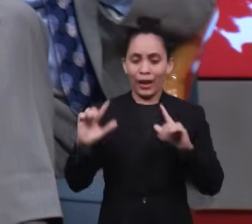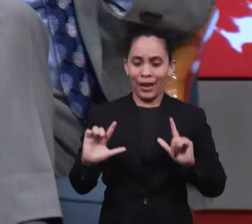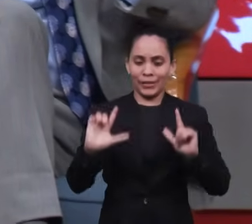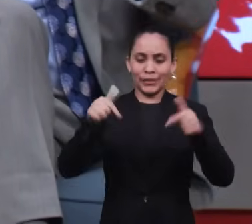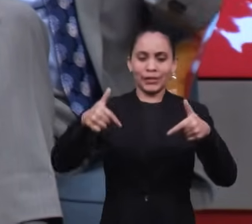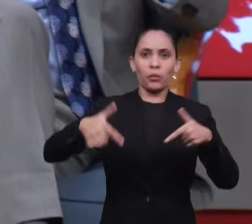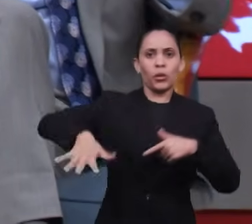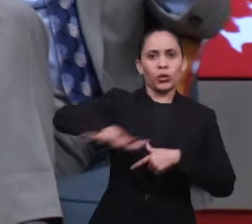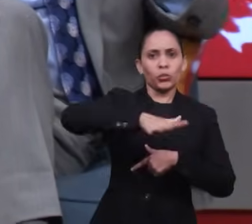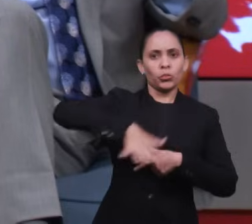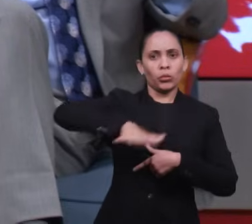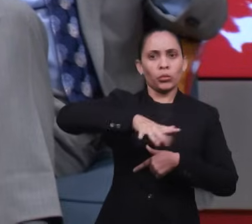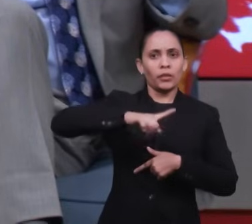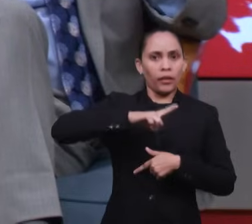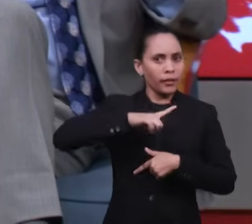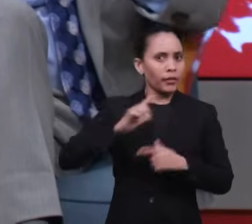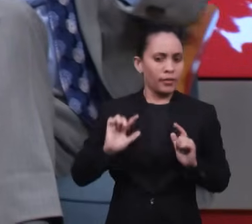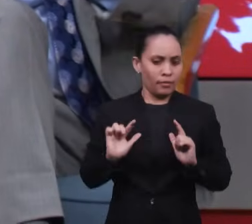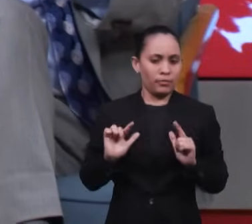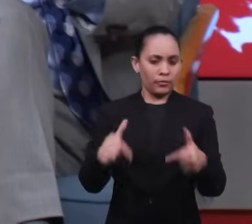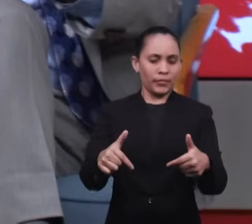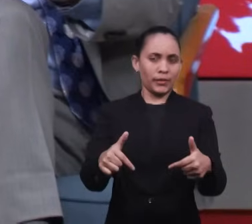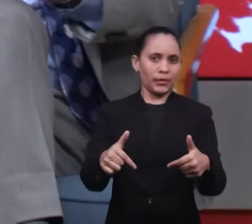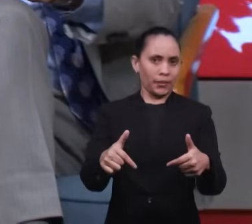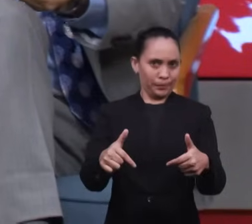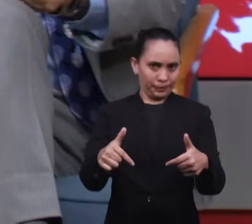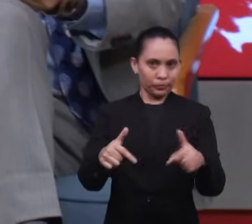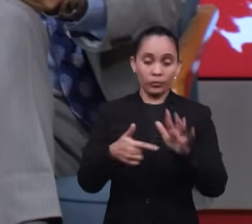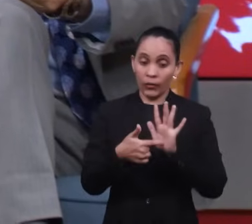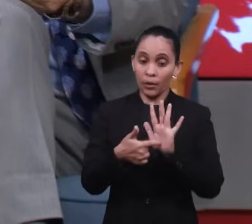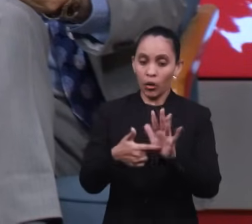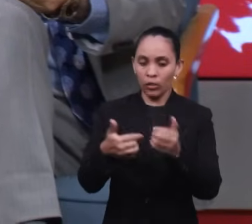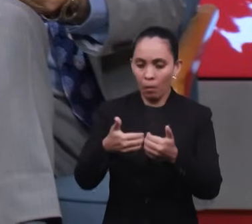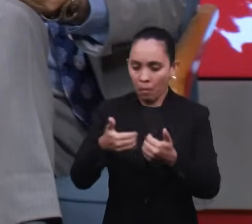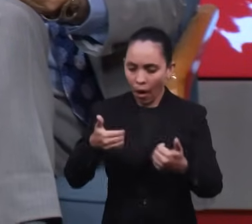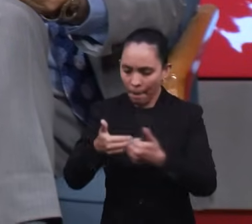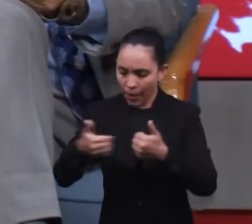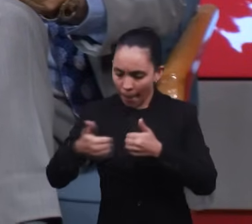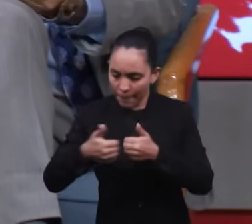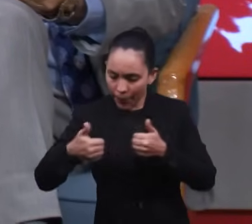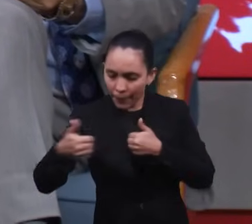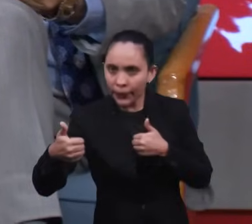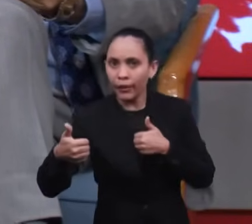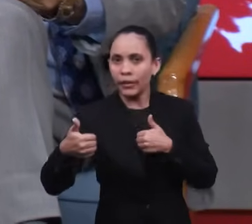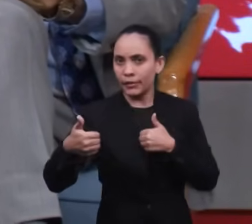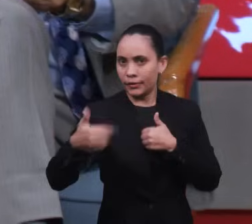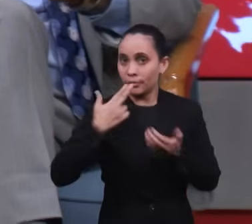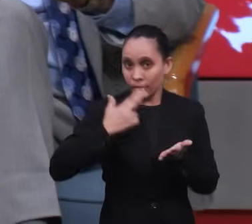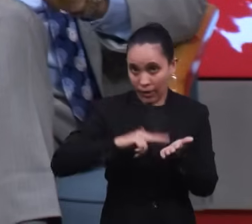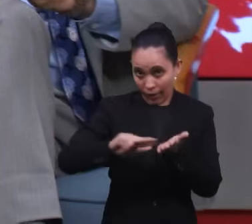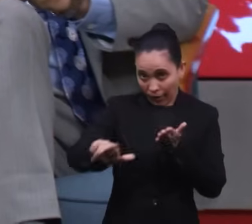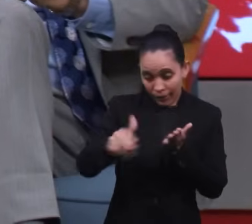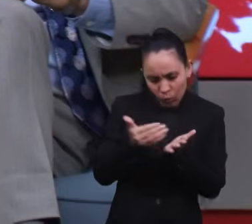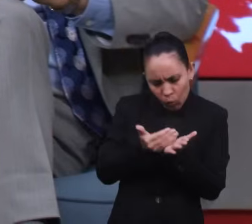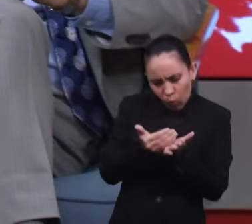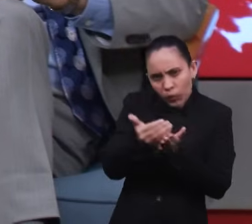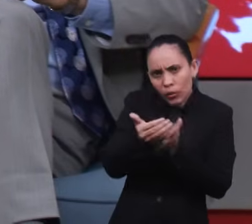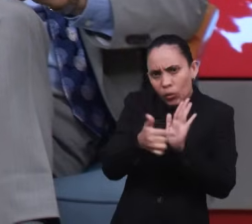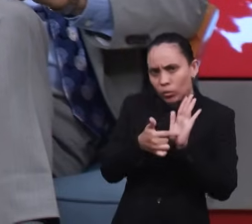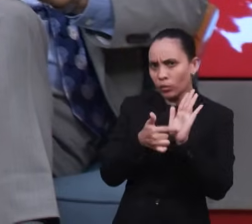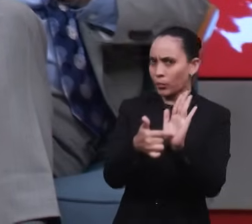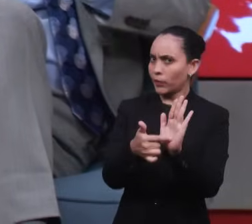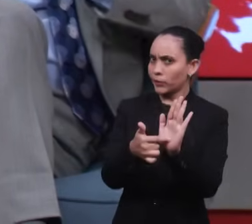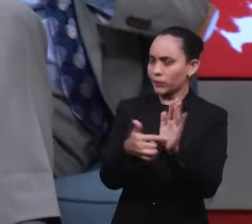Espírito Santo operava em todos. Ele está falando isso por causa da divisão que é mencionada lá nos primeiros capítulos da